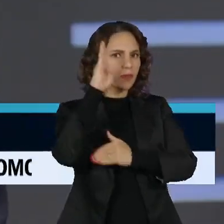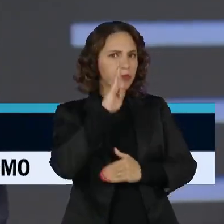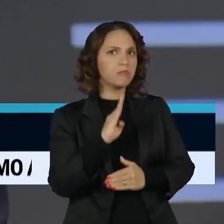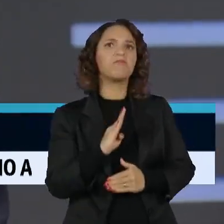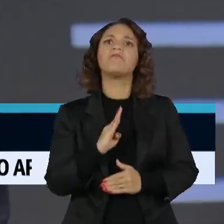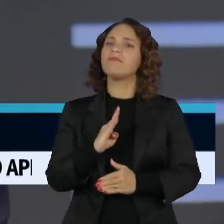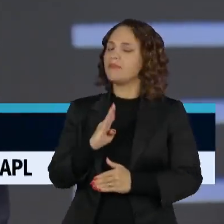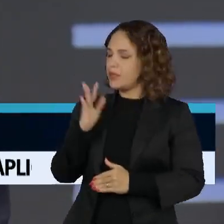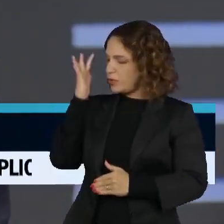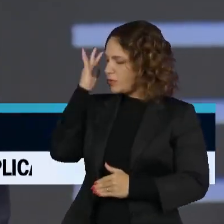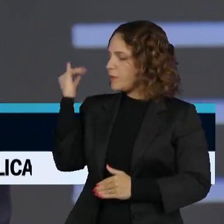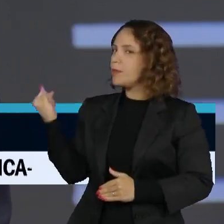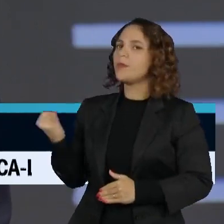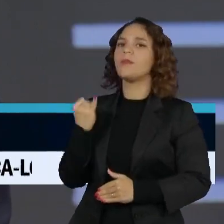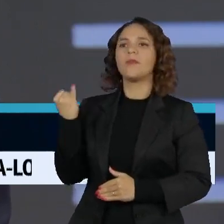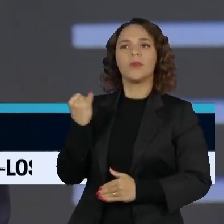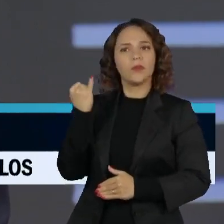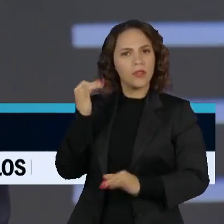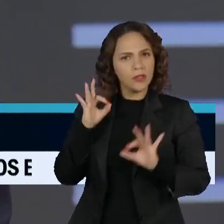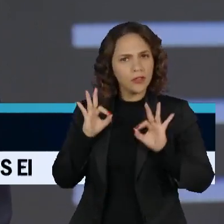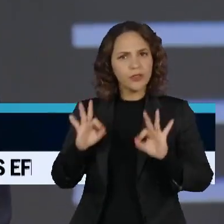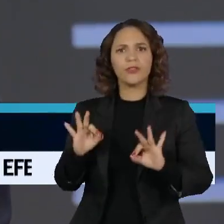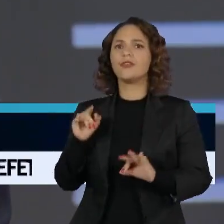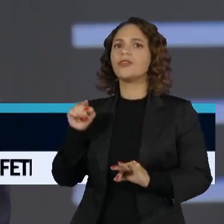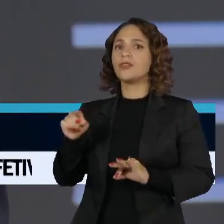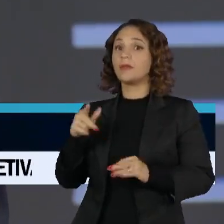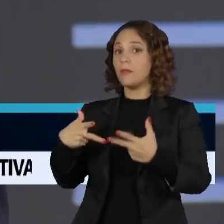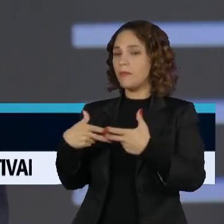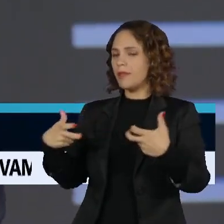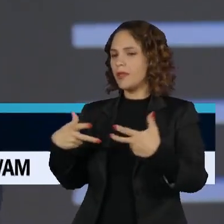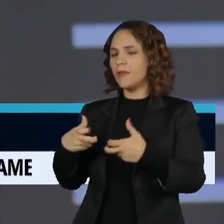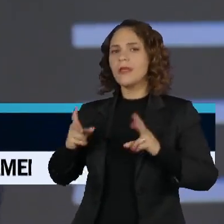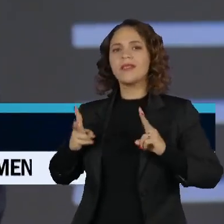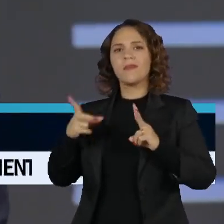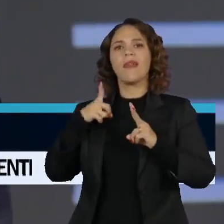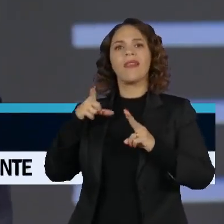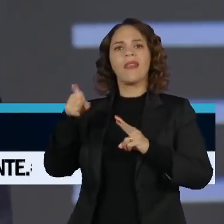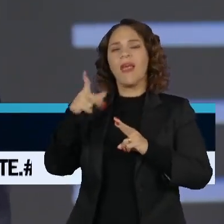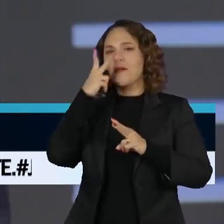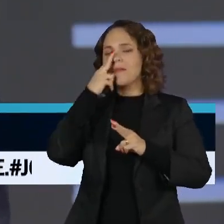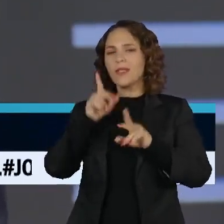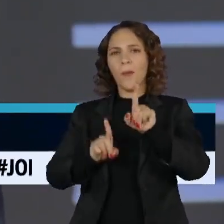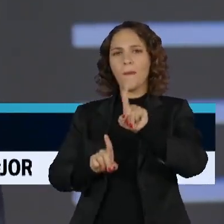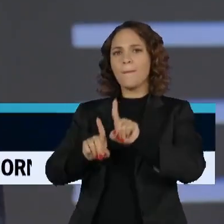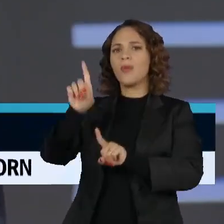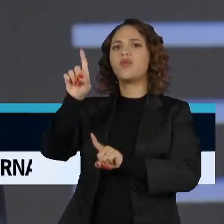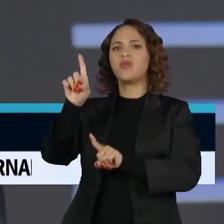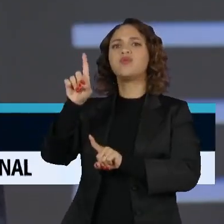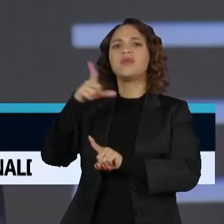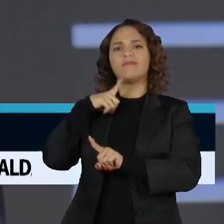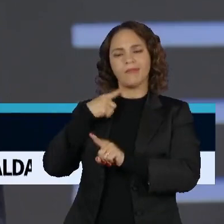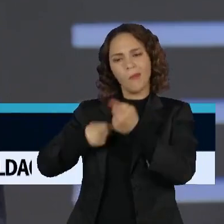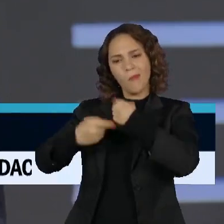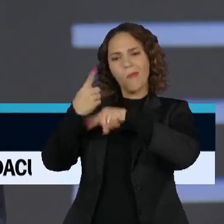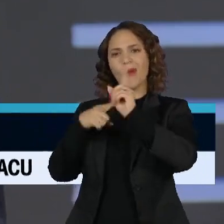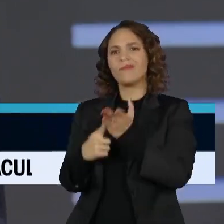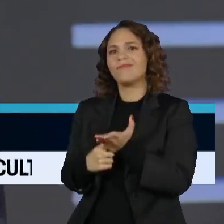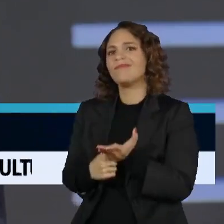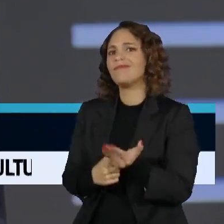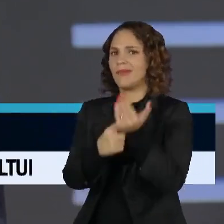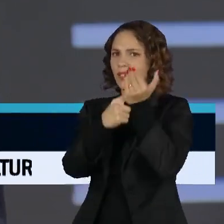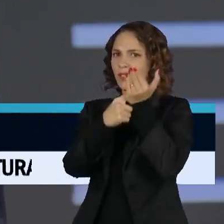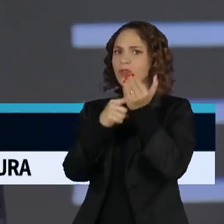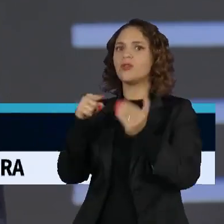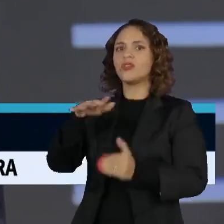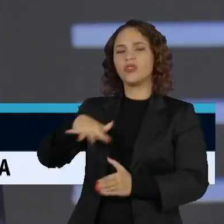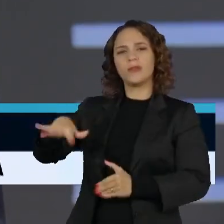Eu acho que é importante, muito grande, relevante. E a Petrobras, como sempre, lidera um potencial de desenvolvimento nessas offshores